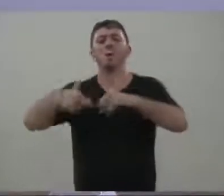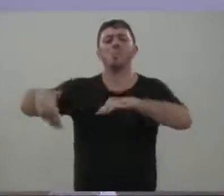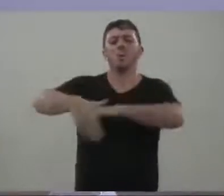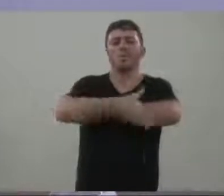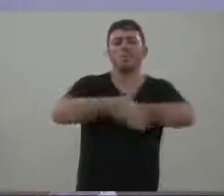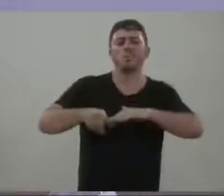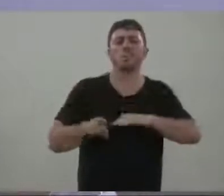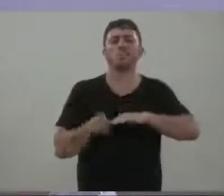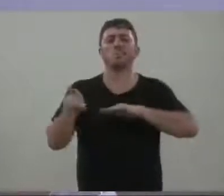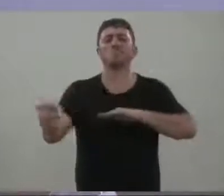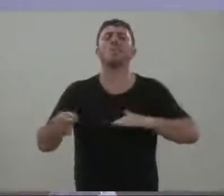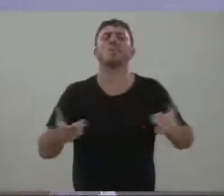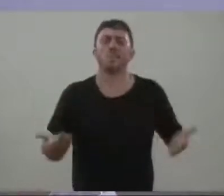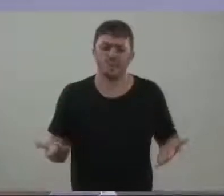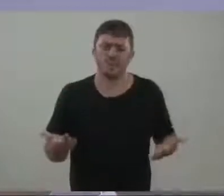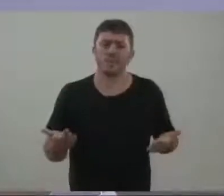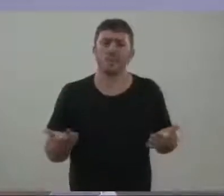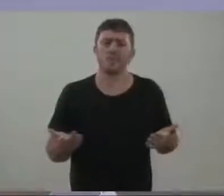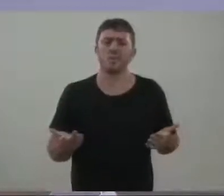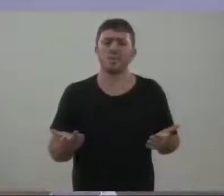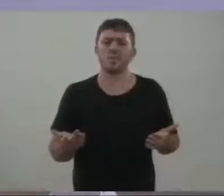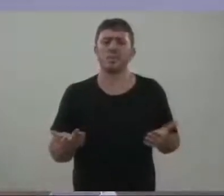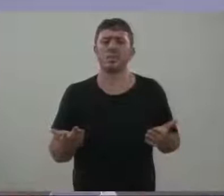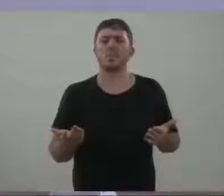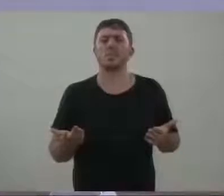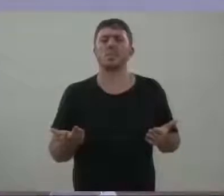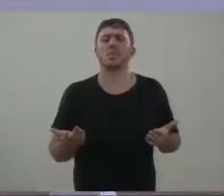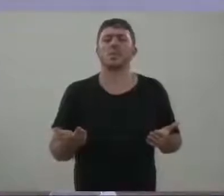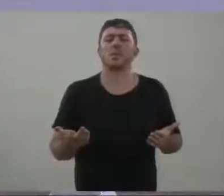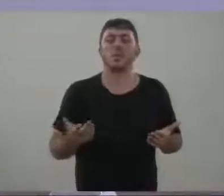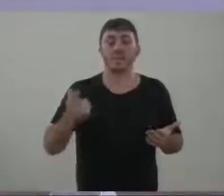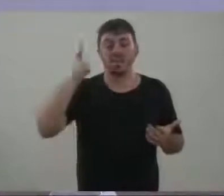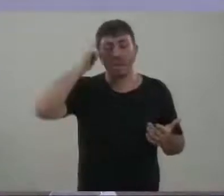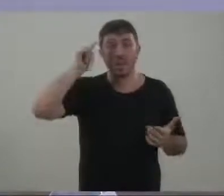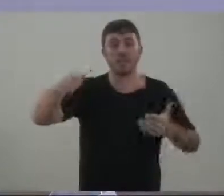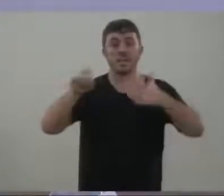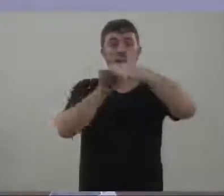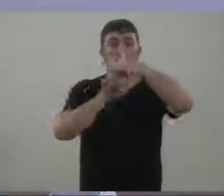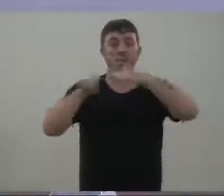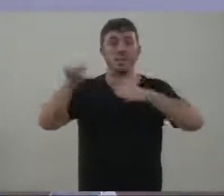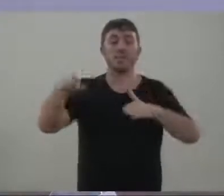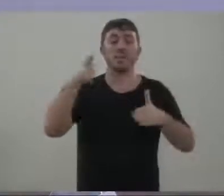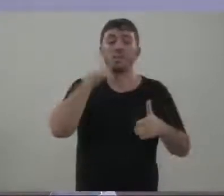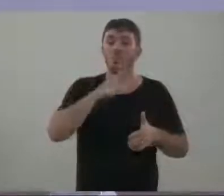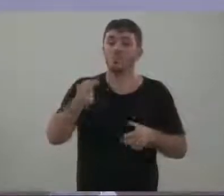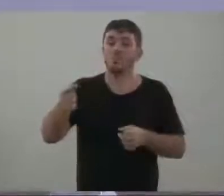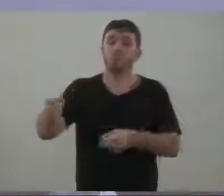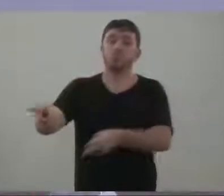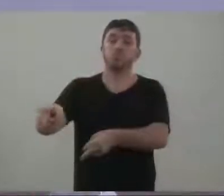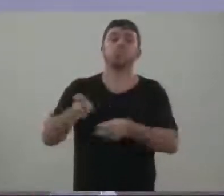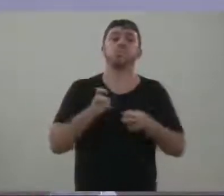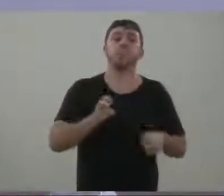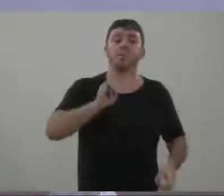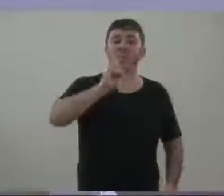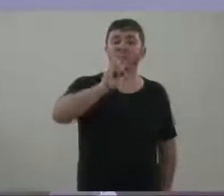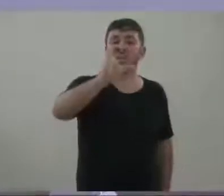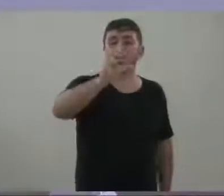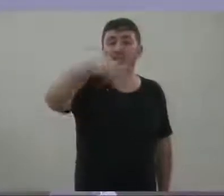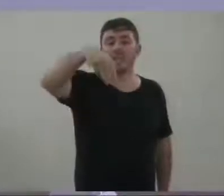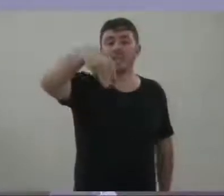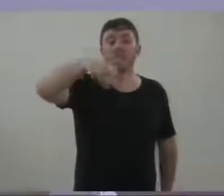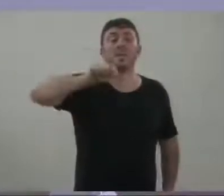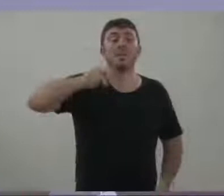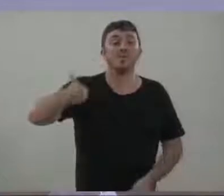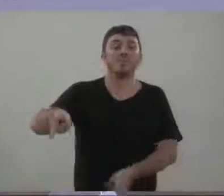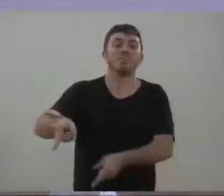sabemos todos que ali que entra ou gera, né, a arrecadação do ICM na cidade, que é a maior arrecadação que nós temos no